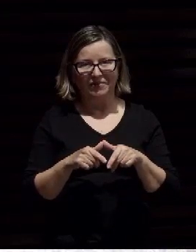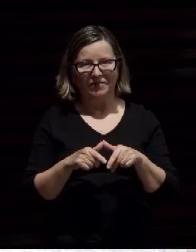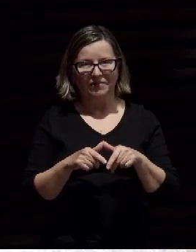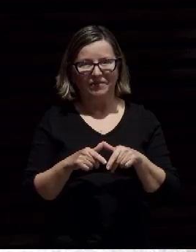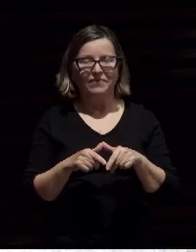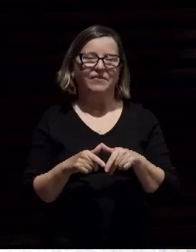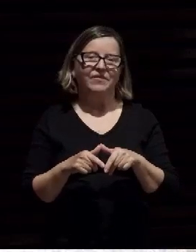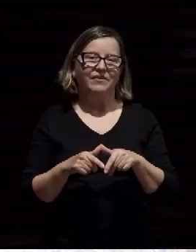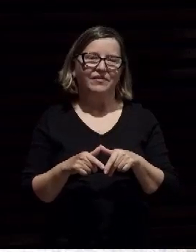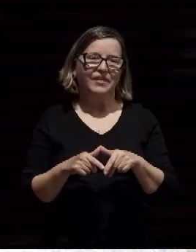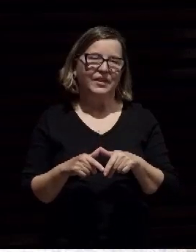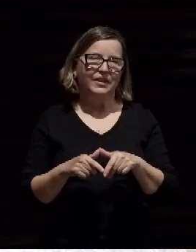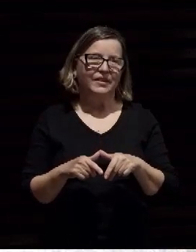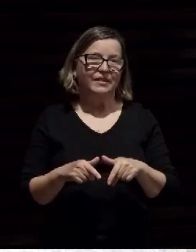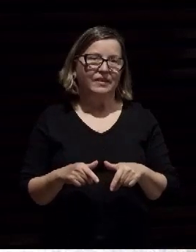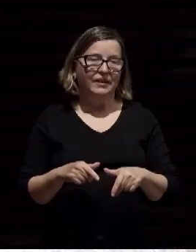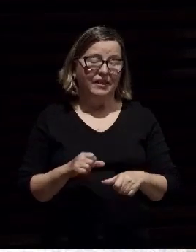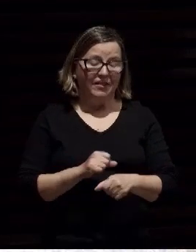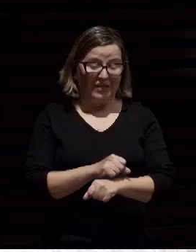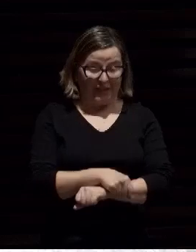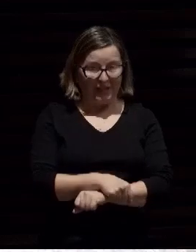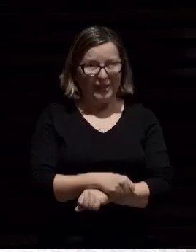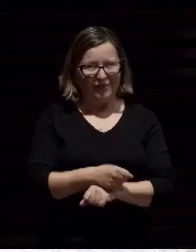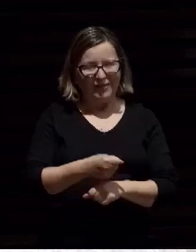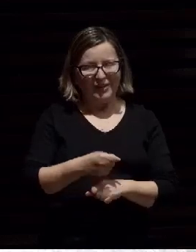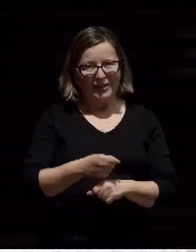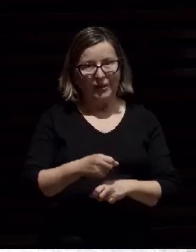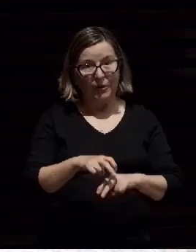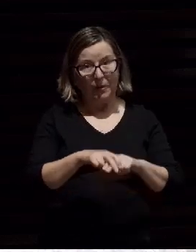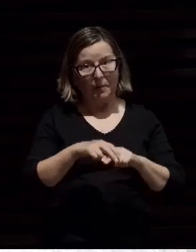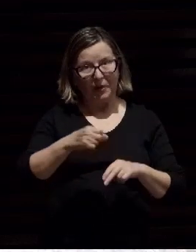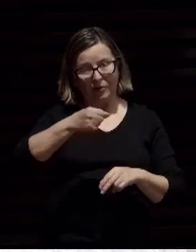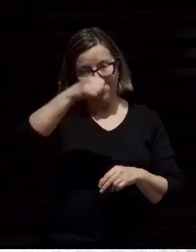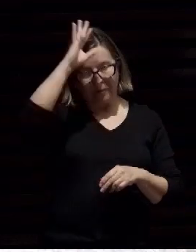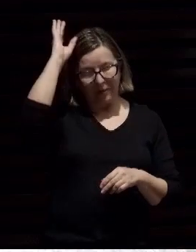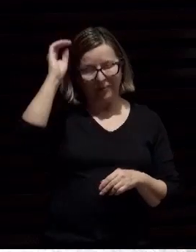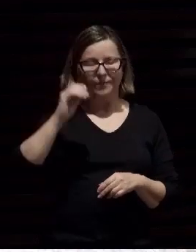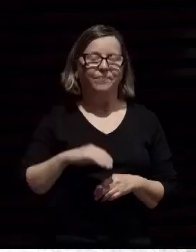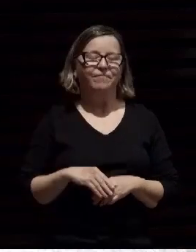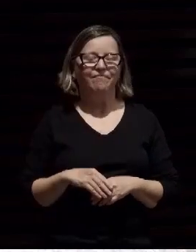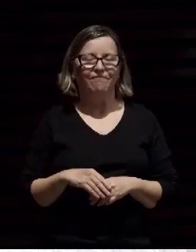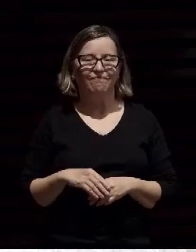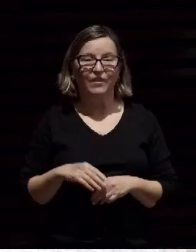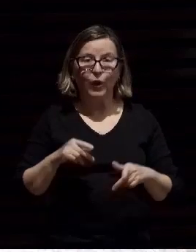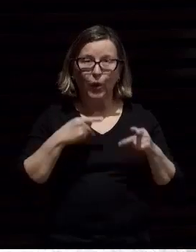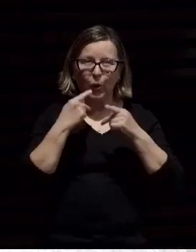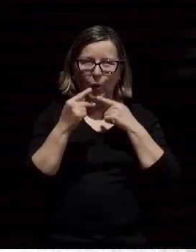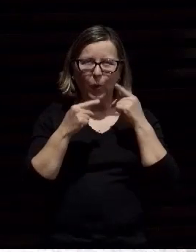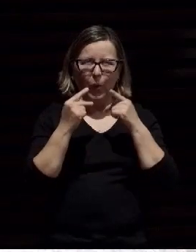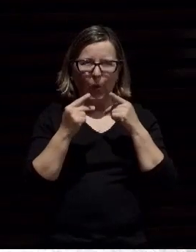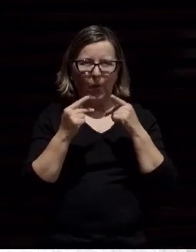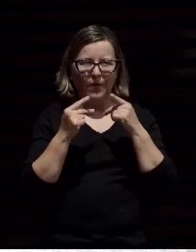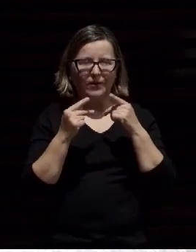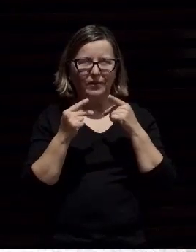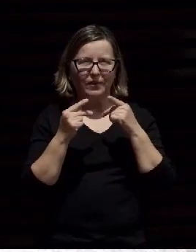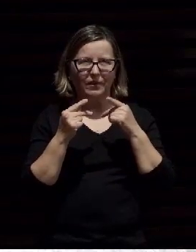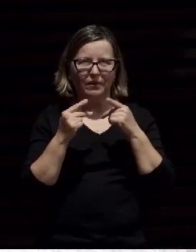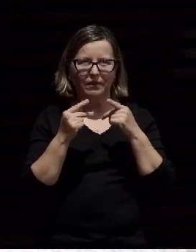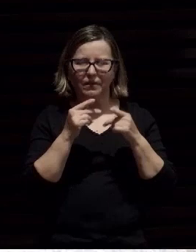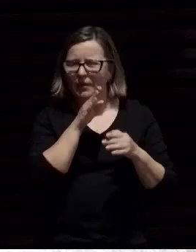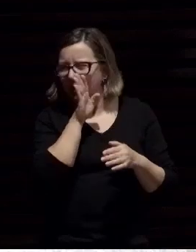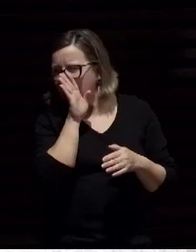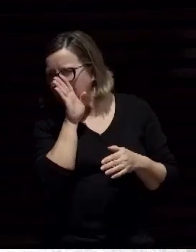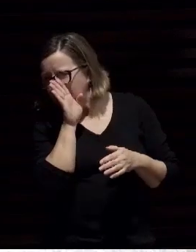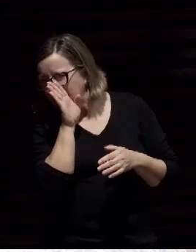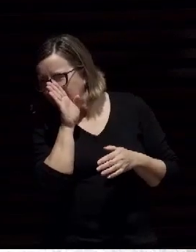Até contam a boca que usa. Boca que usa é aquela que sussurra a música,